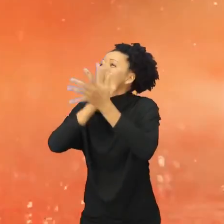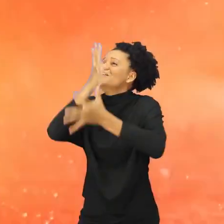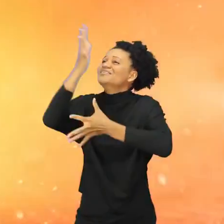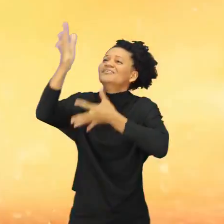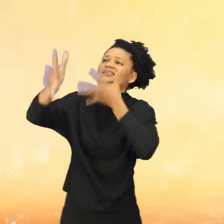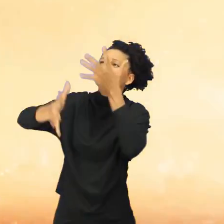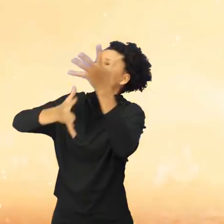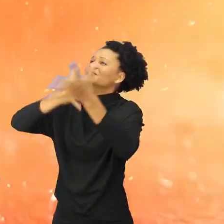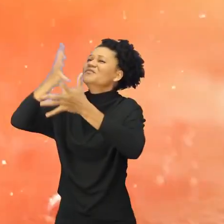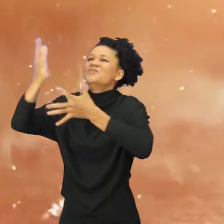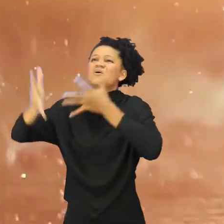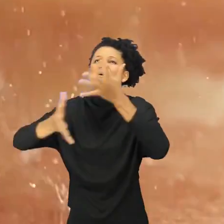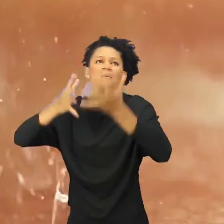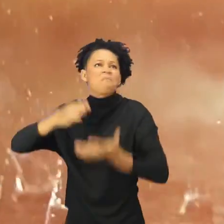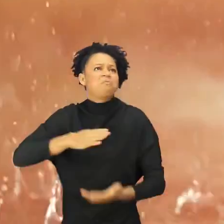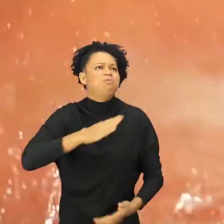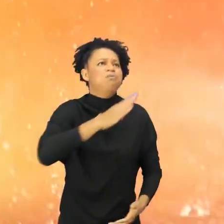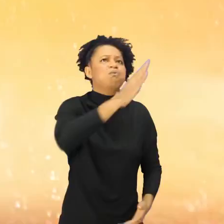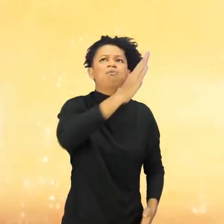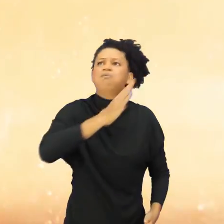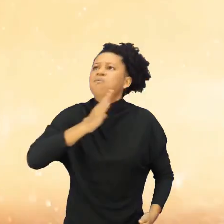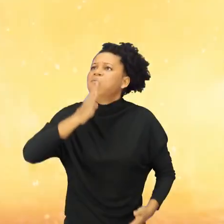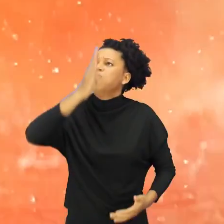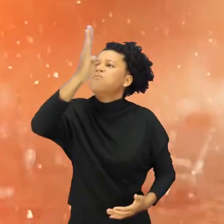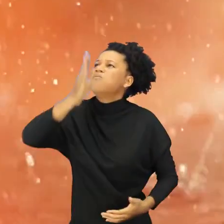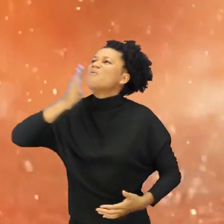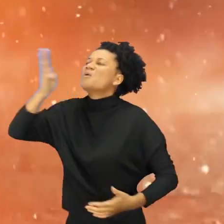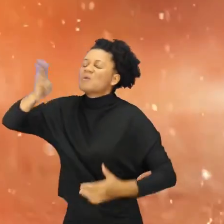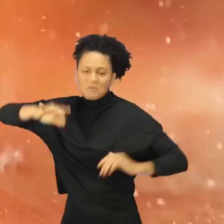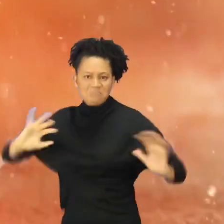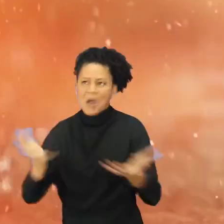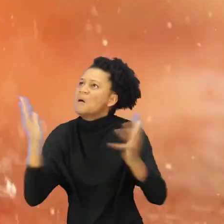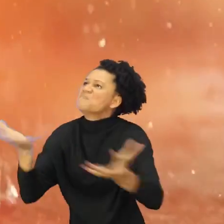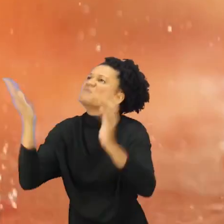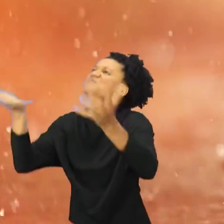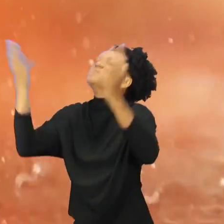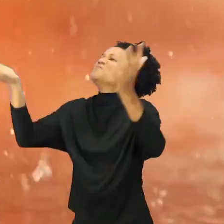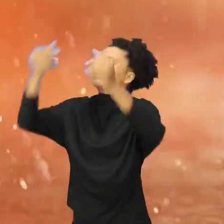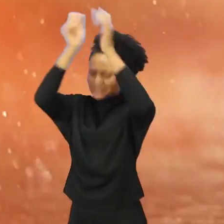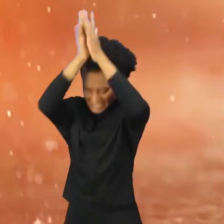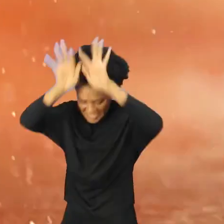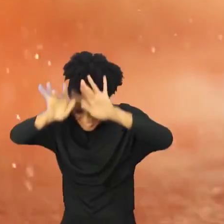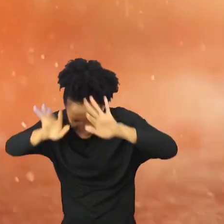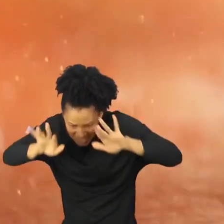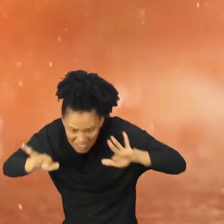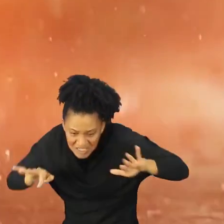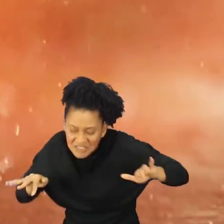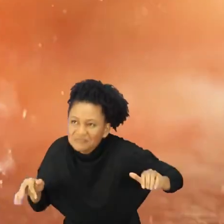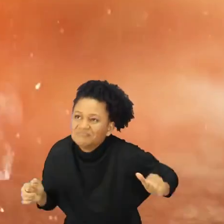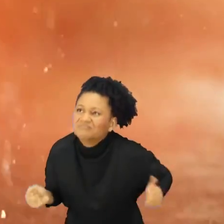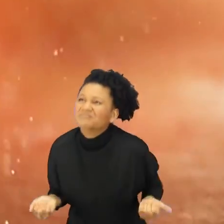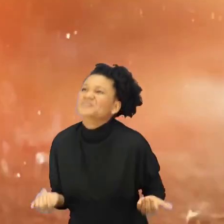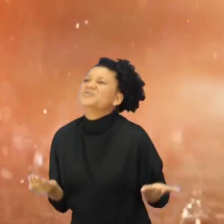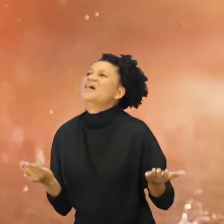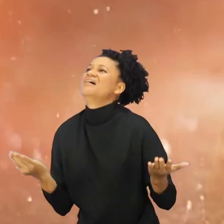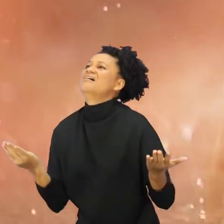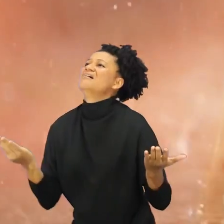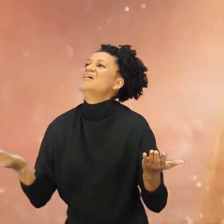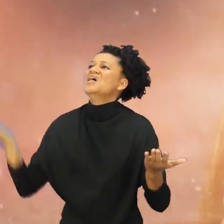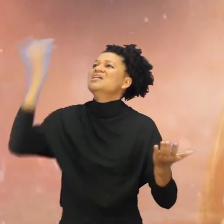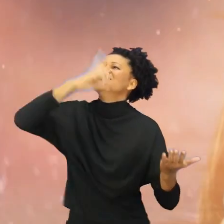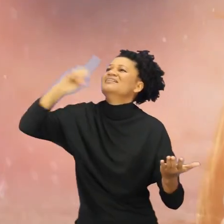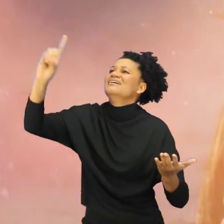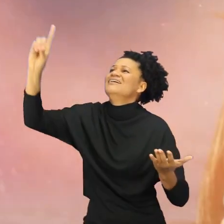Por onde eu for Te exaltarei, Te adorarei Me